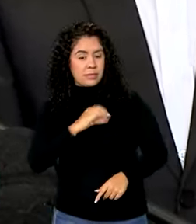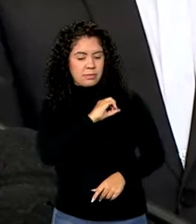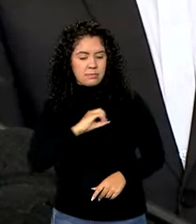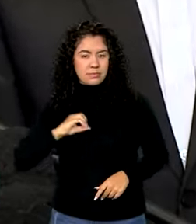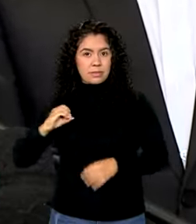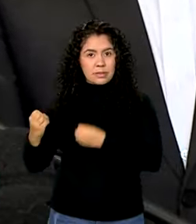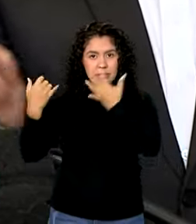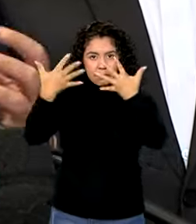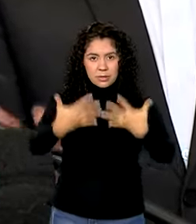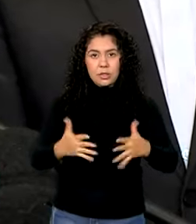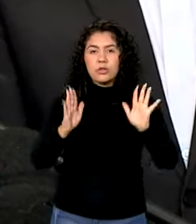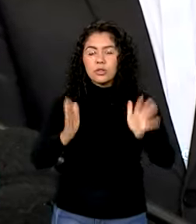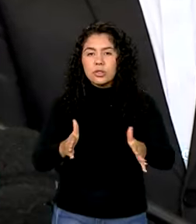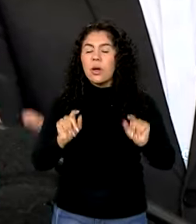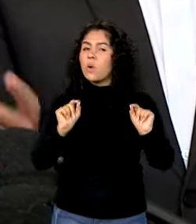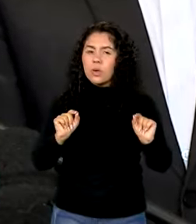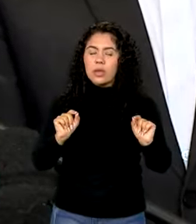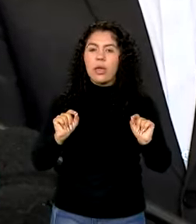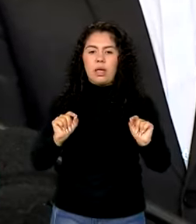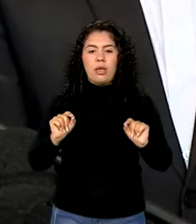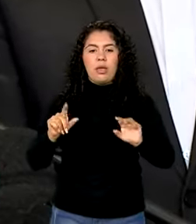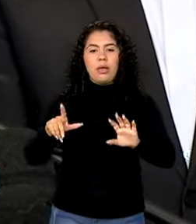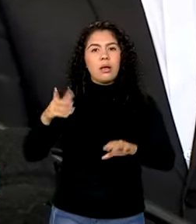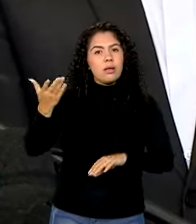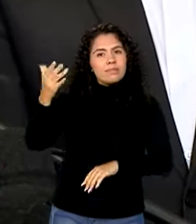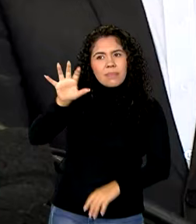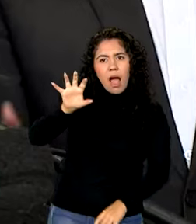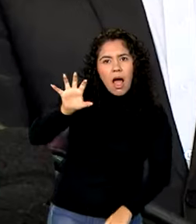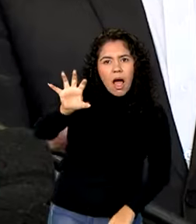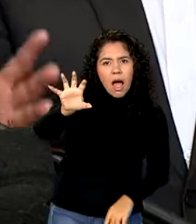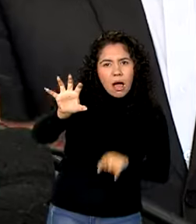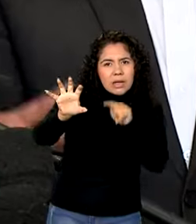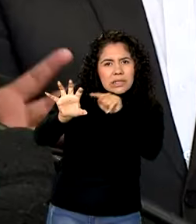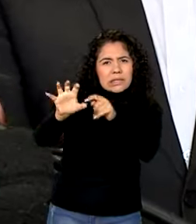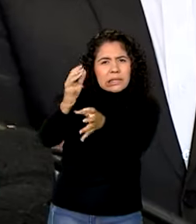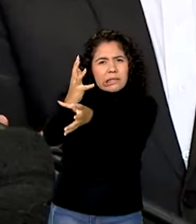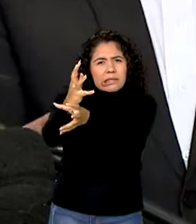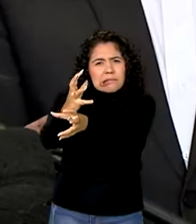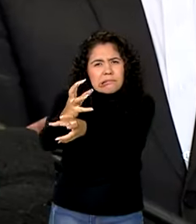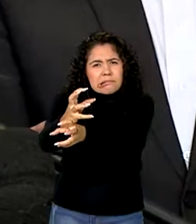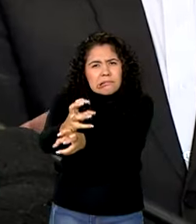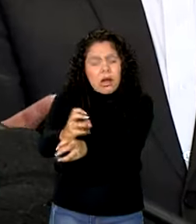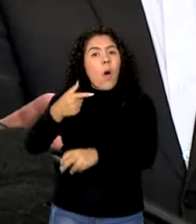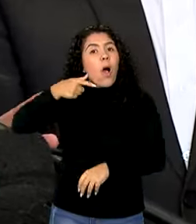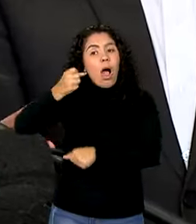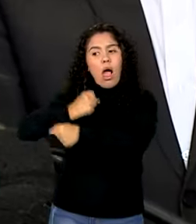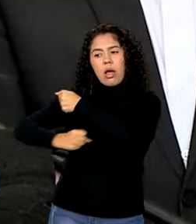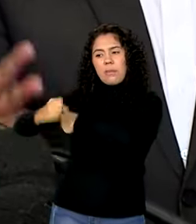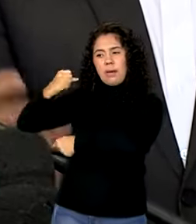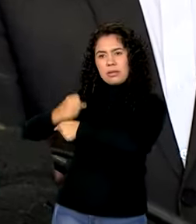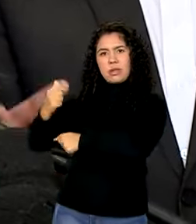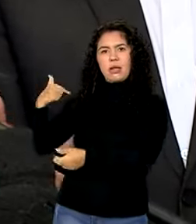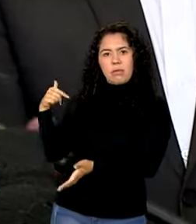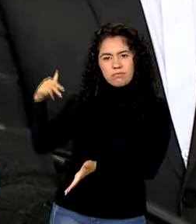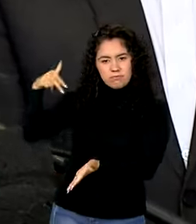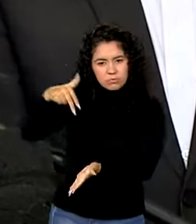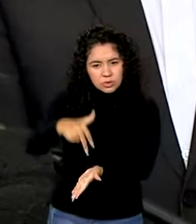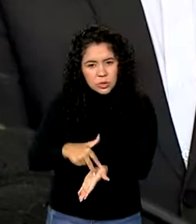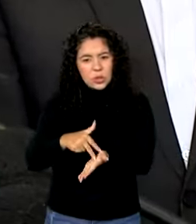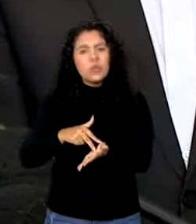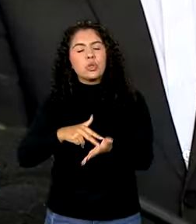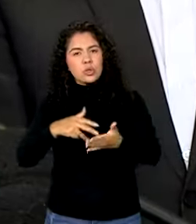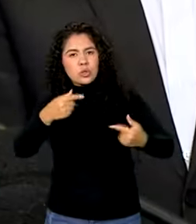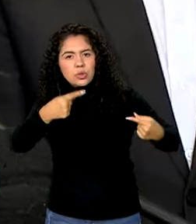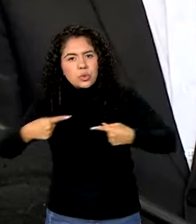registrar. Ora, naquela mesma região seca, eu estive aqui o ano passado tratando da situação